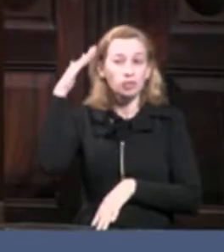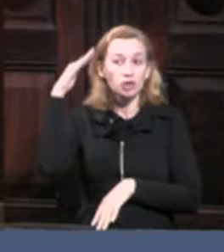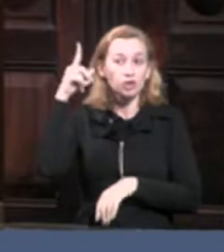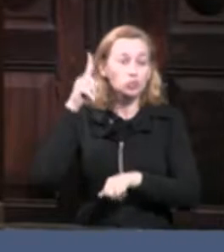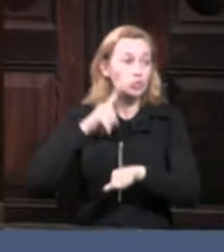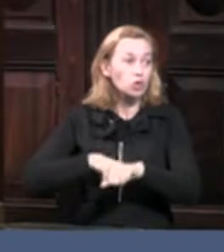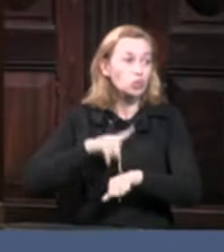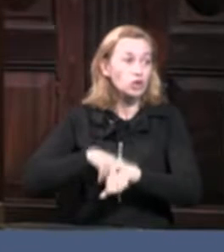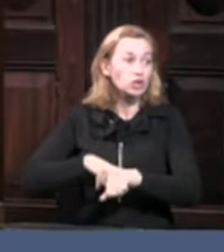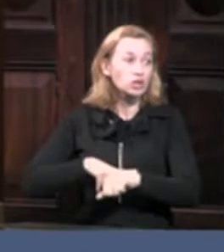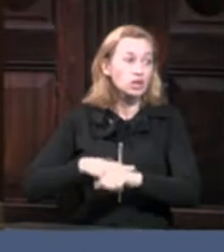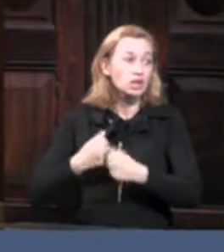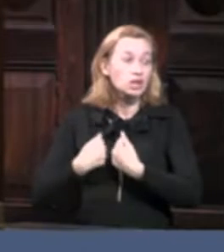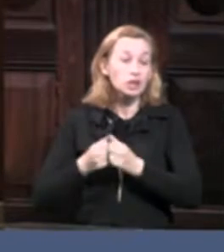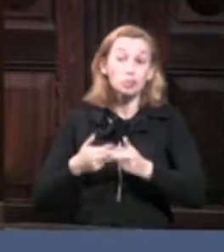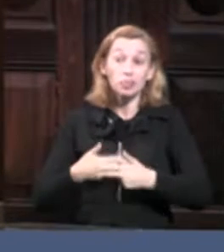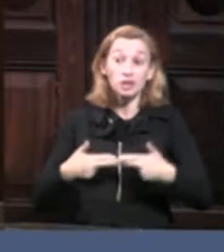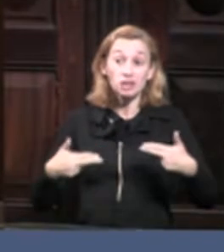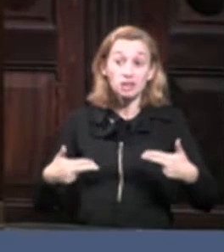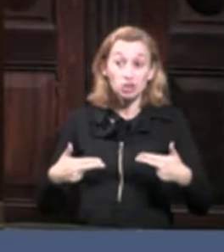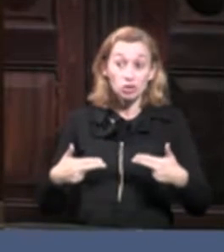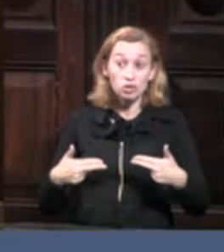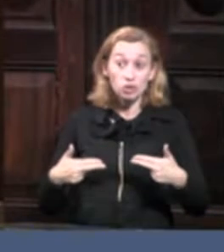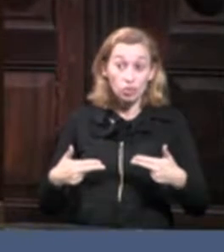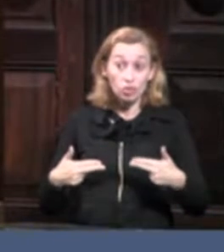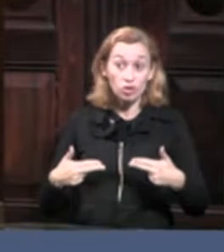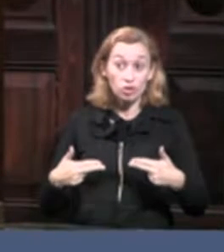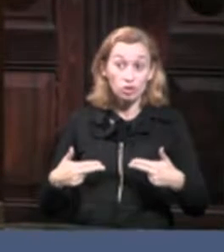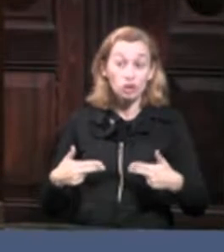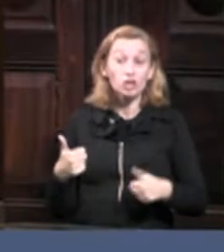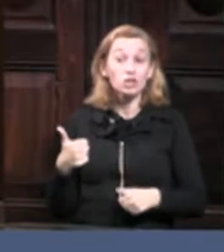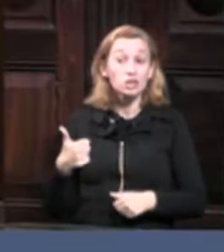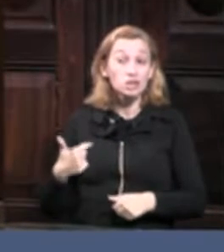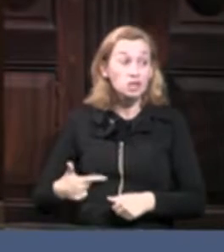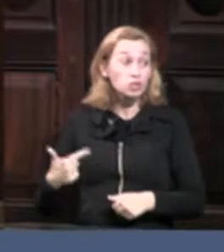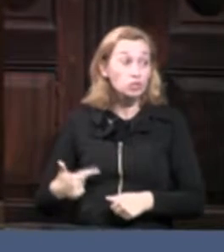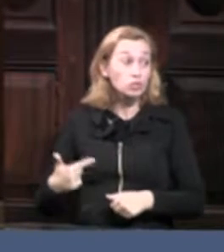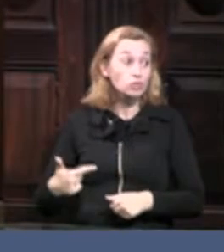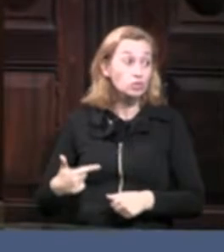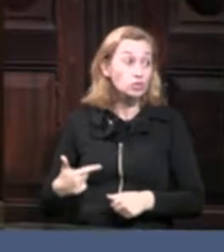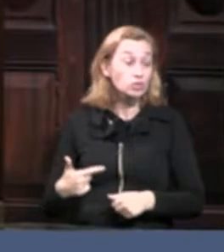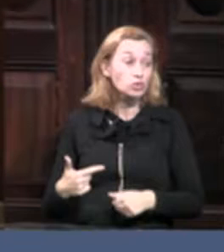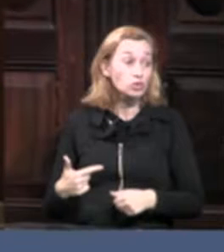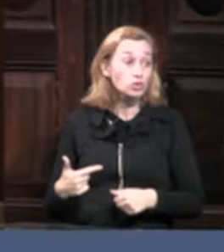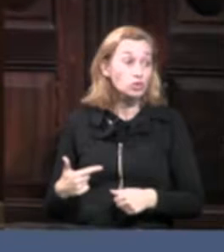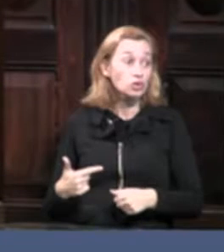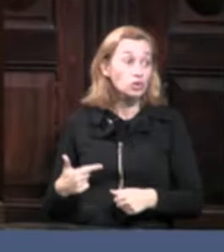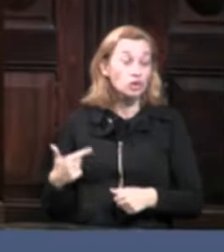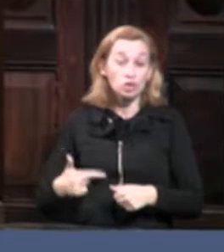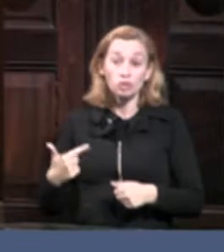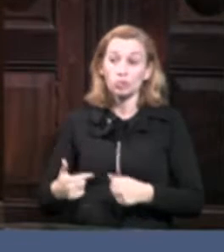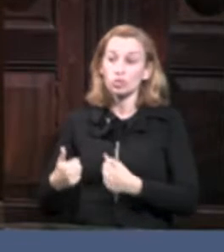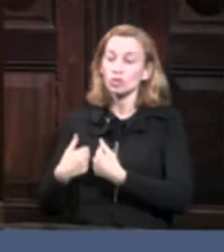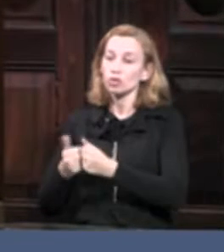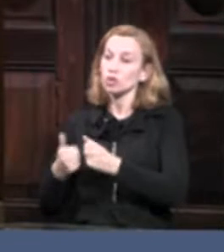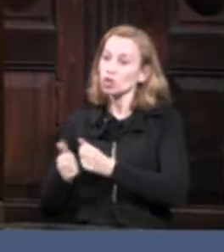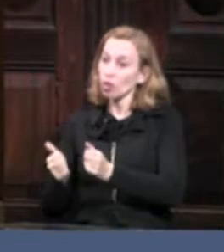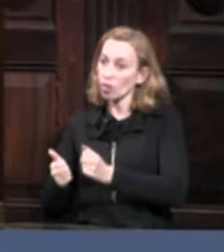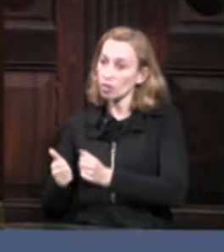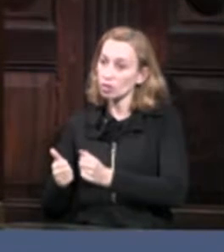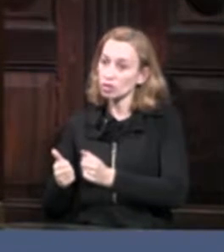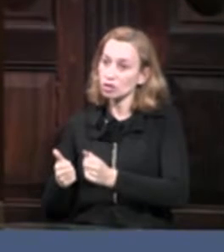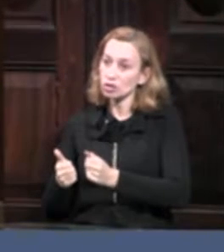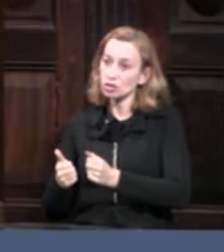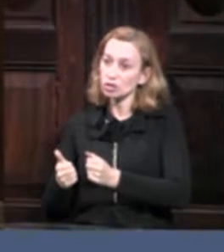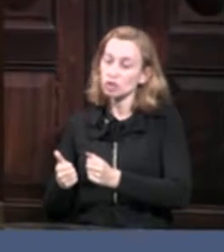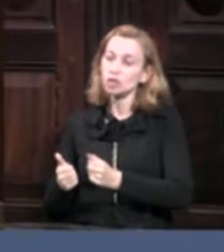empresários de ônibus, e no segundo, por uma composição entre empresários de ônibus e controladores